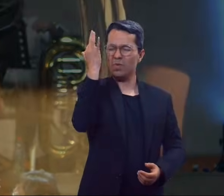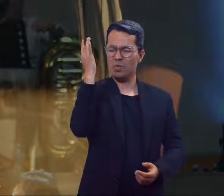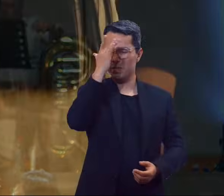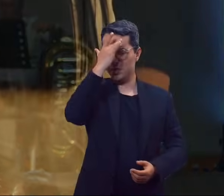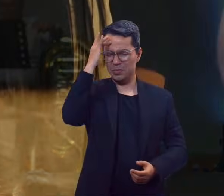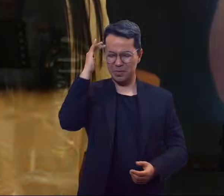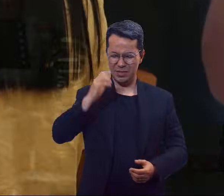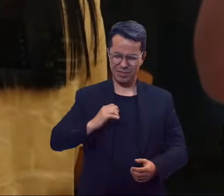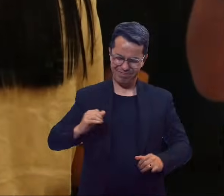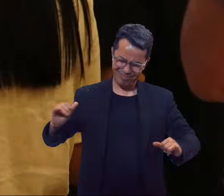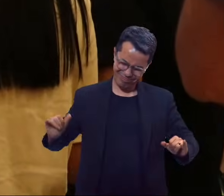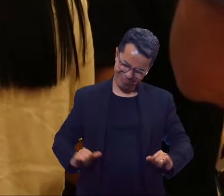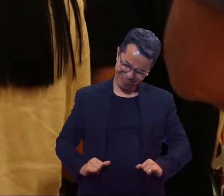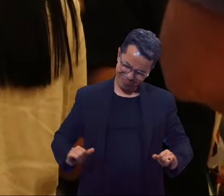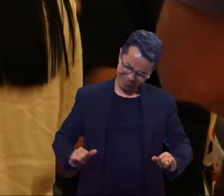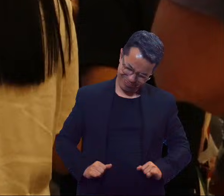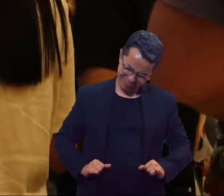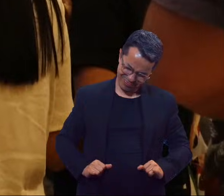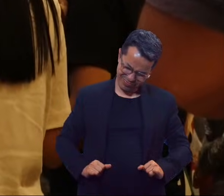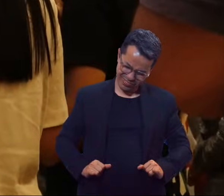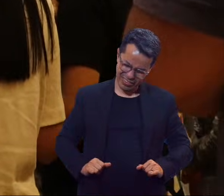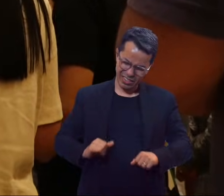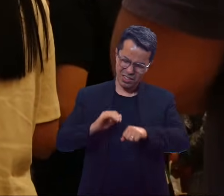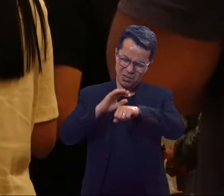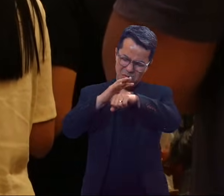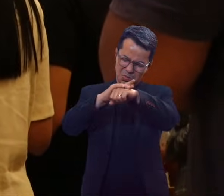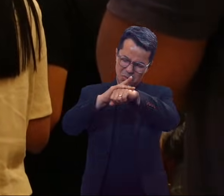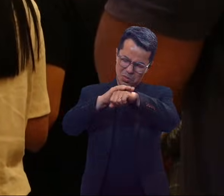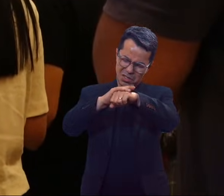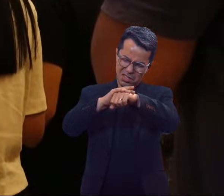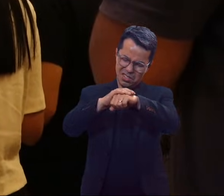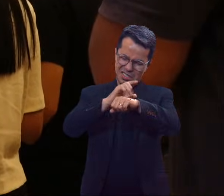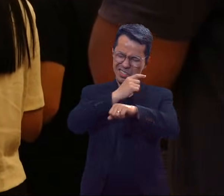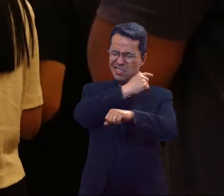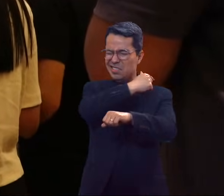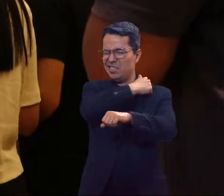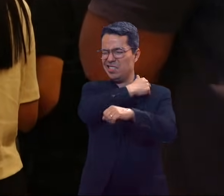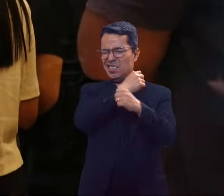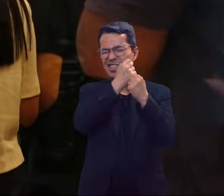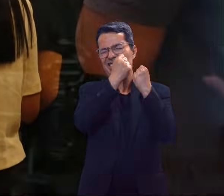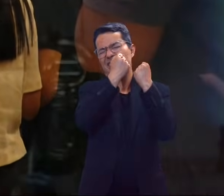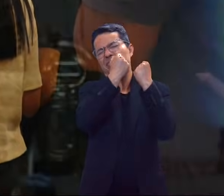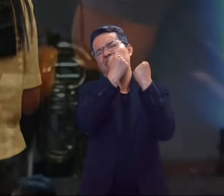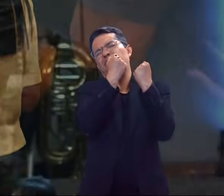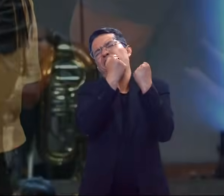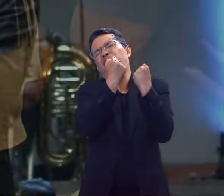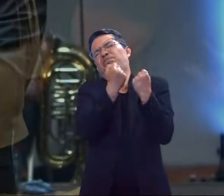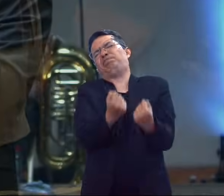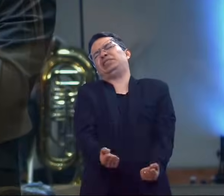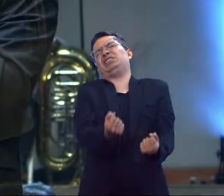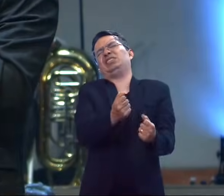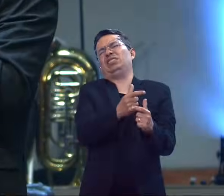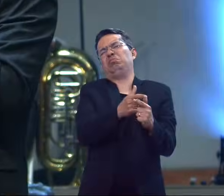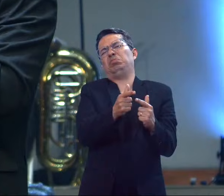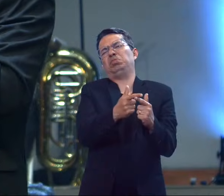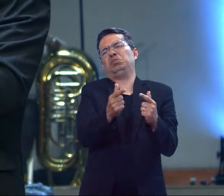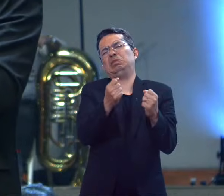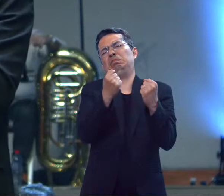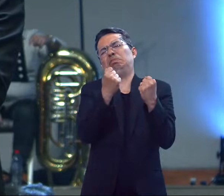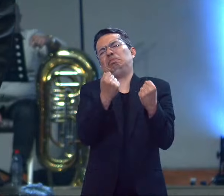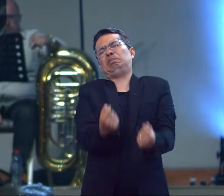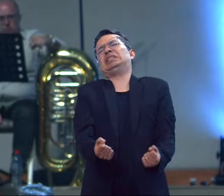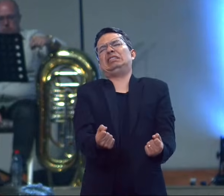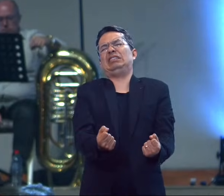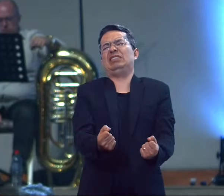contra enfermidades, que estão carregando fardos e pesos complicados.